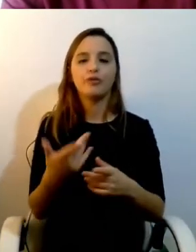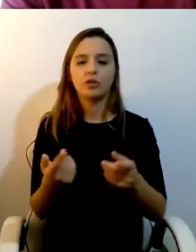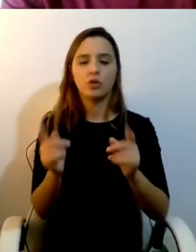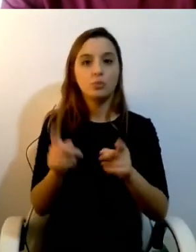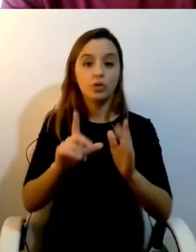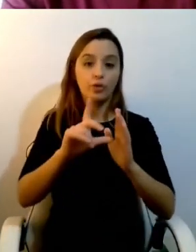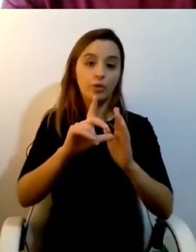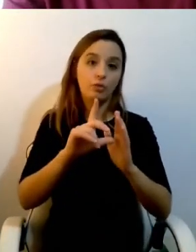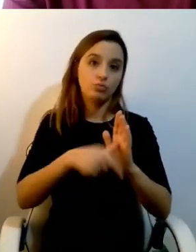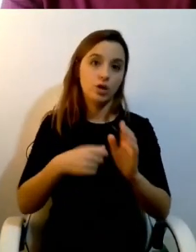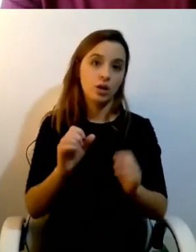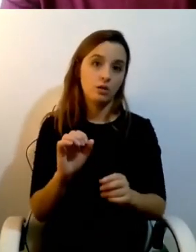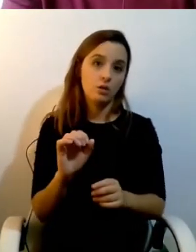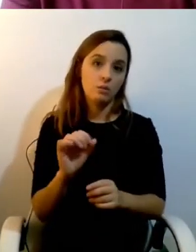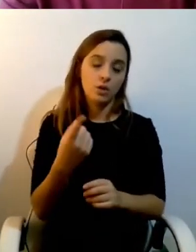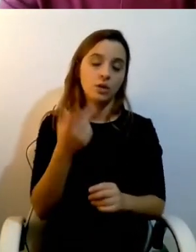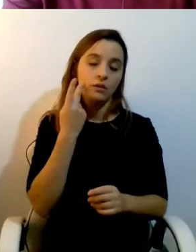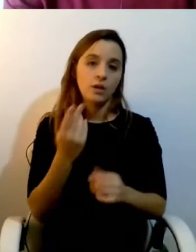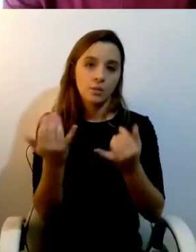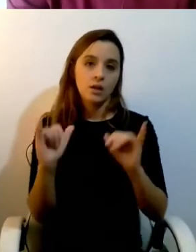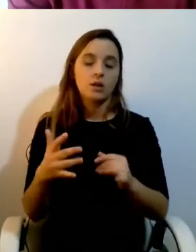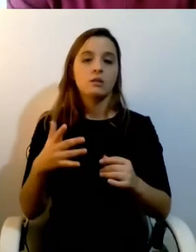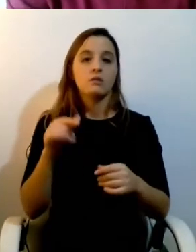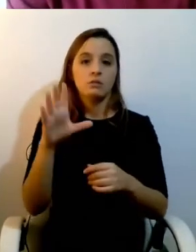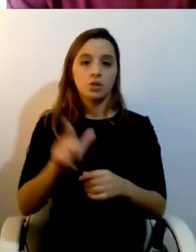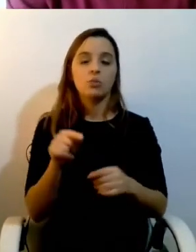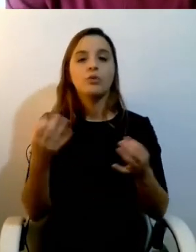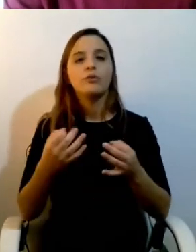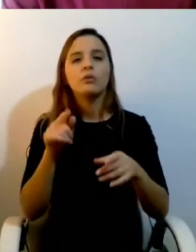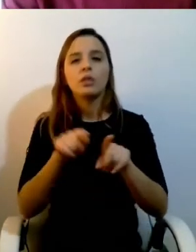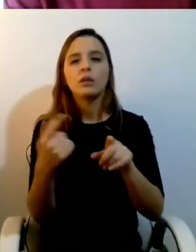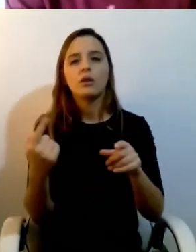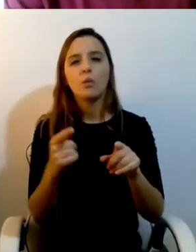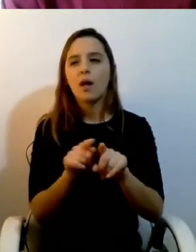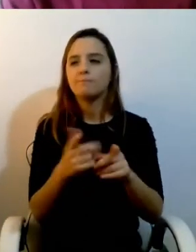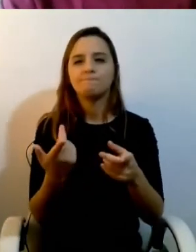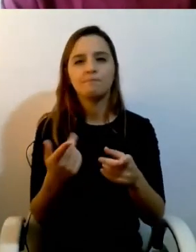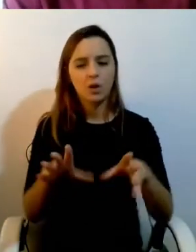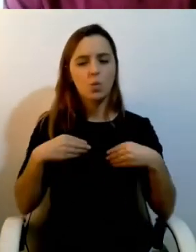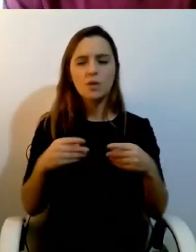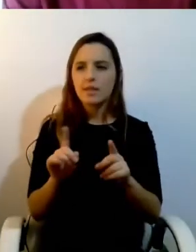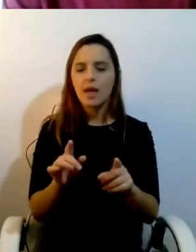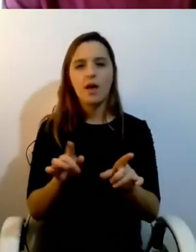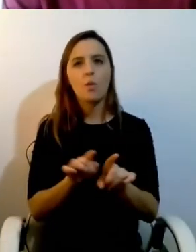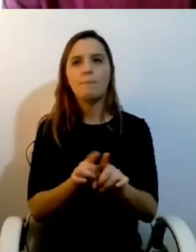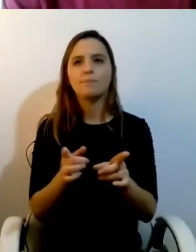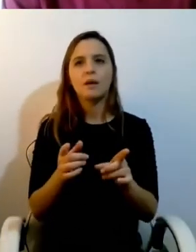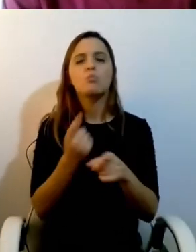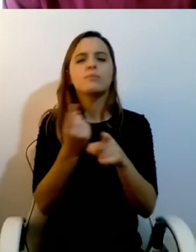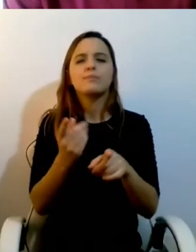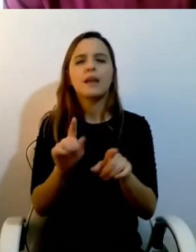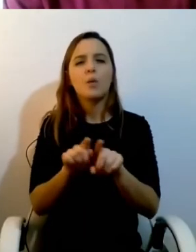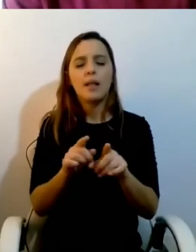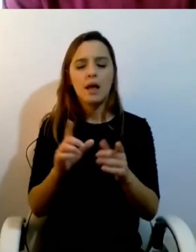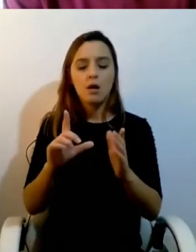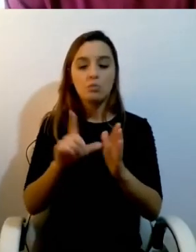independente de Lisboa, em que havia uma grande resistência, não era resistência, era um medo de avançar para um